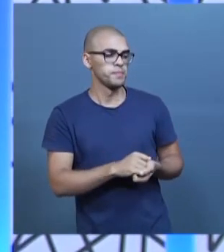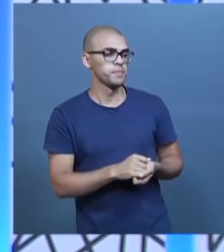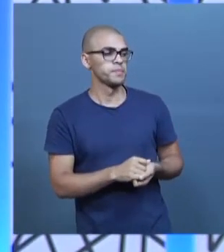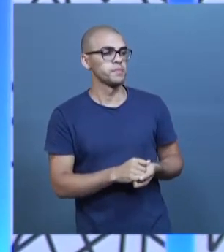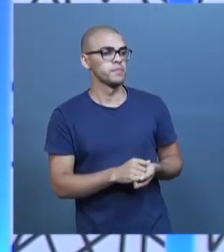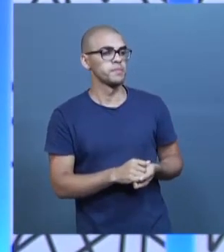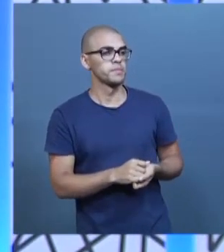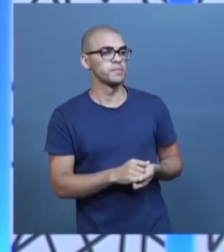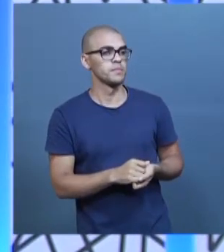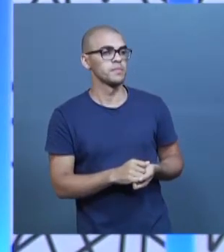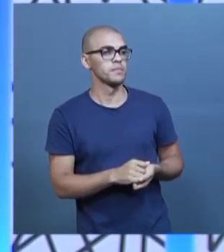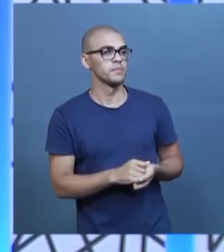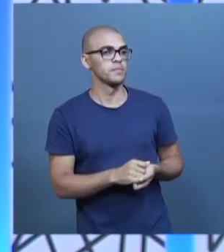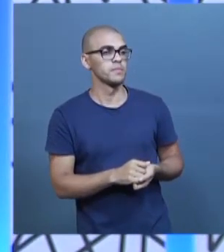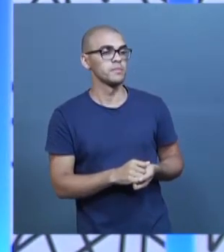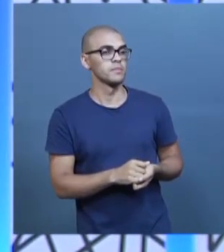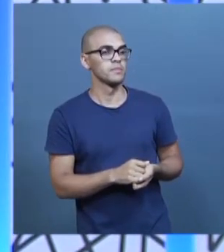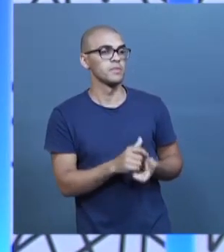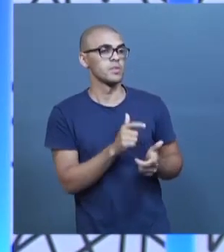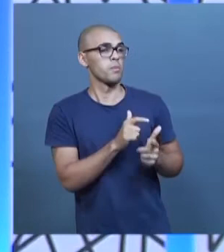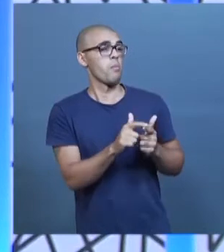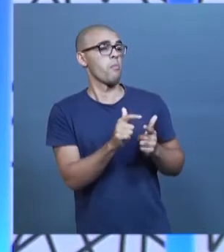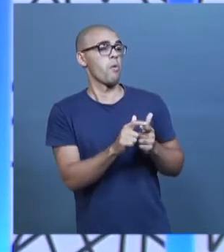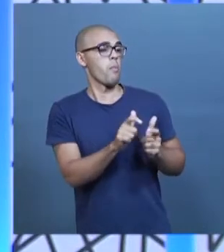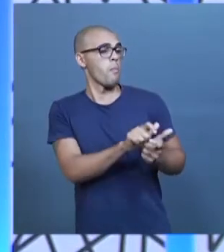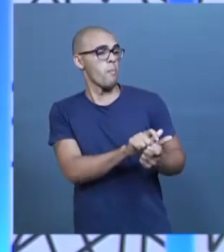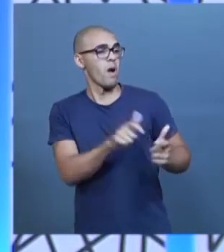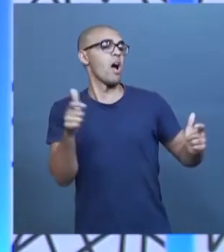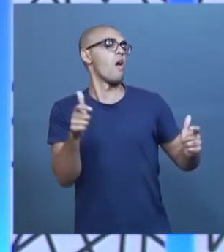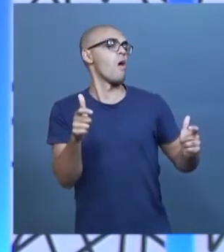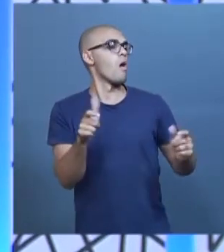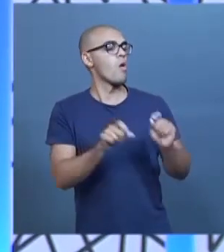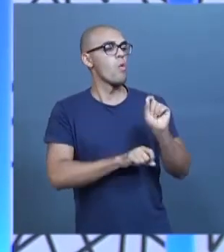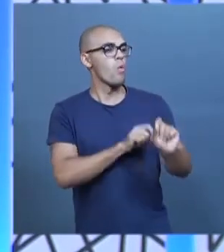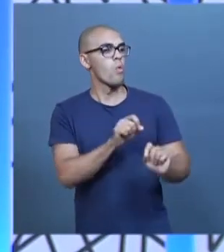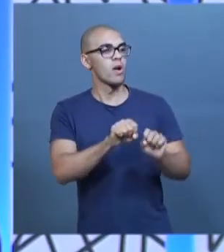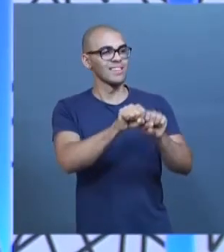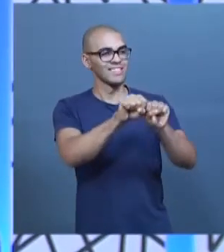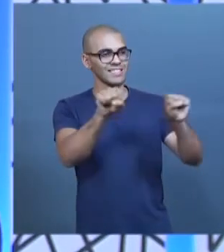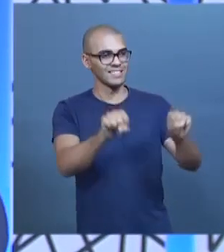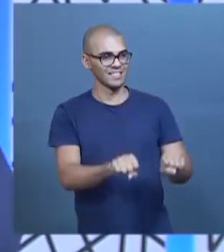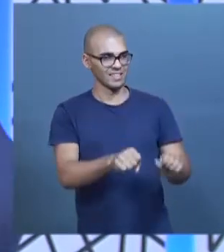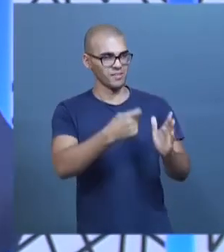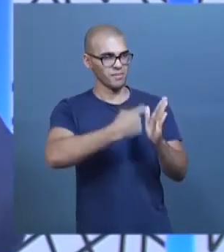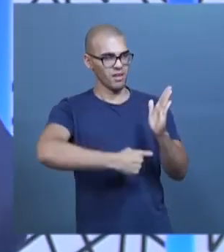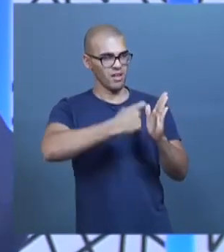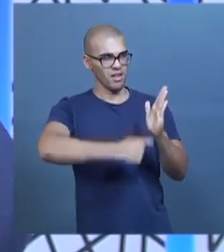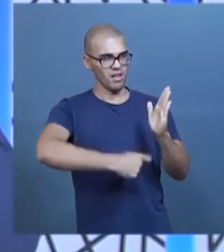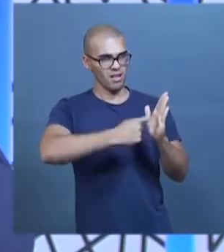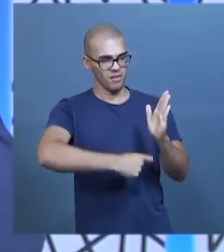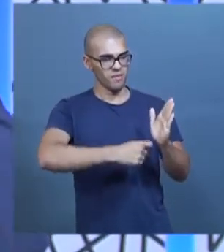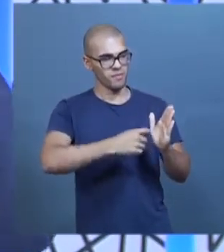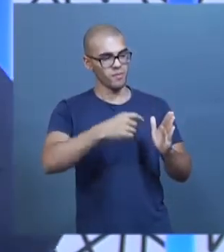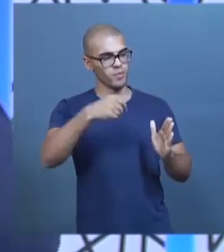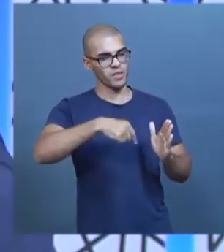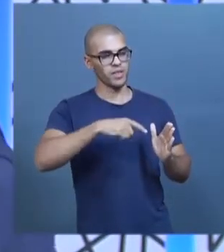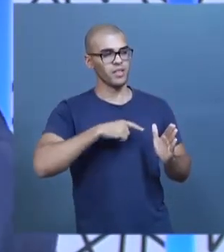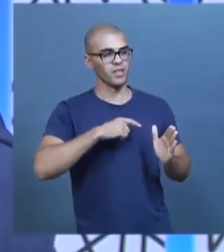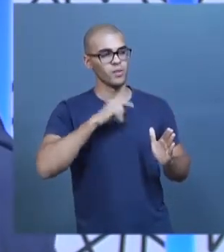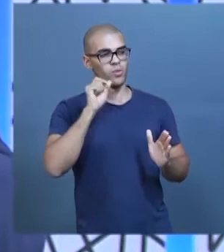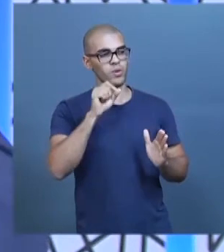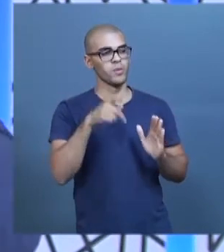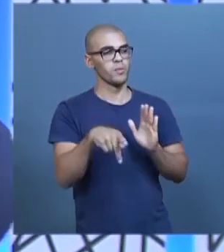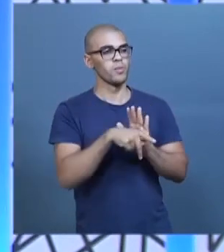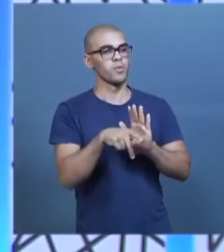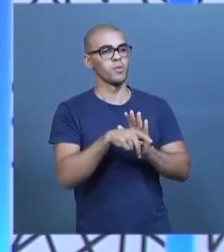o que torna mais problemático o nosso sistema tributário, que vai formar o nosso estoque de receitas